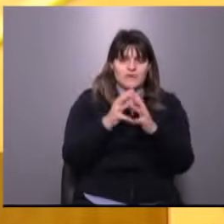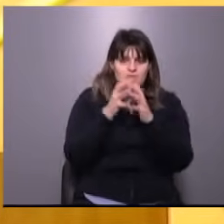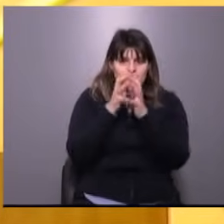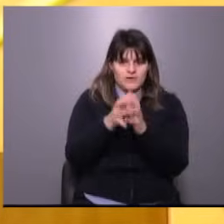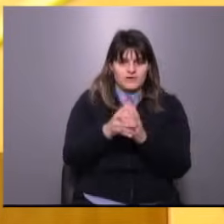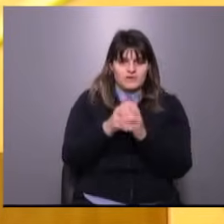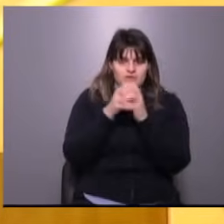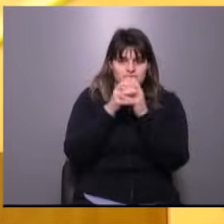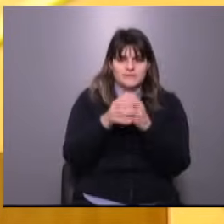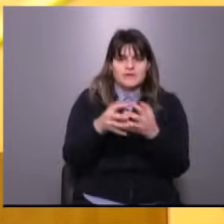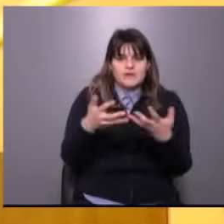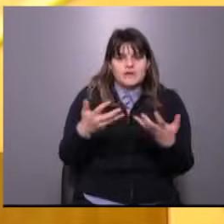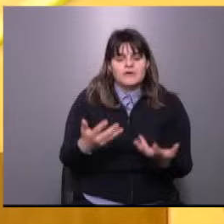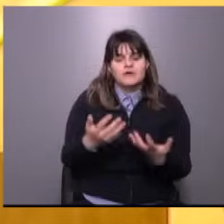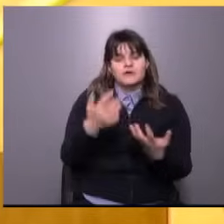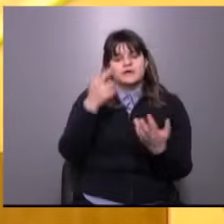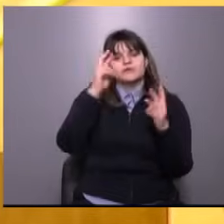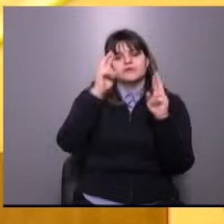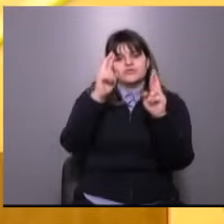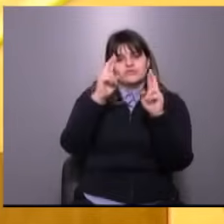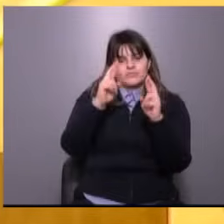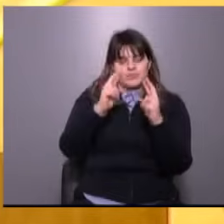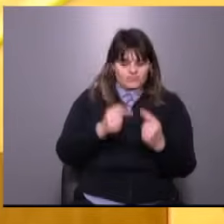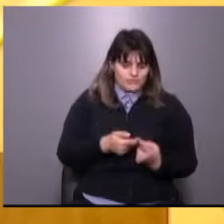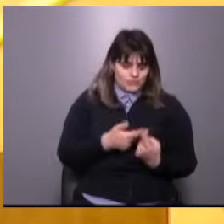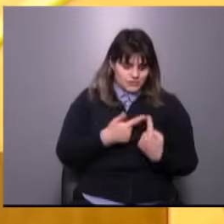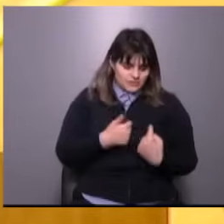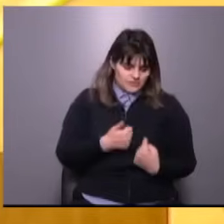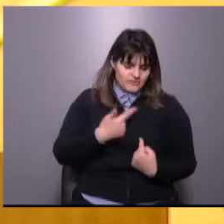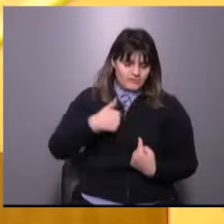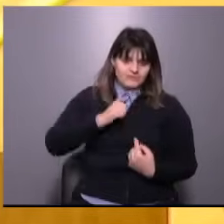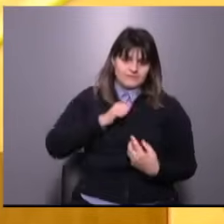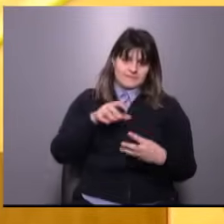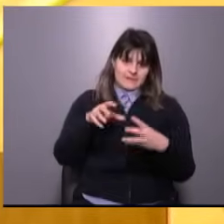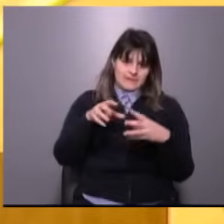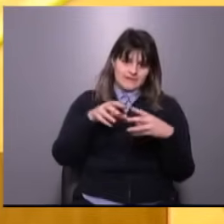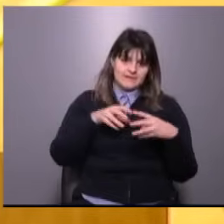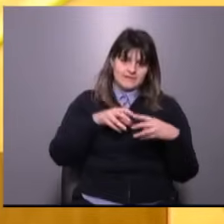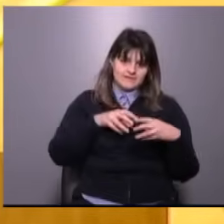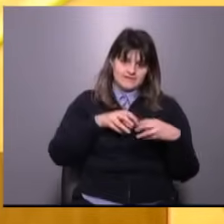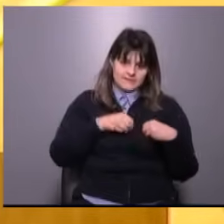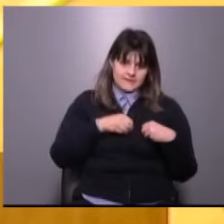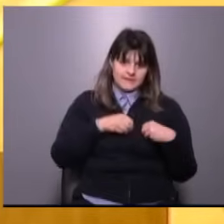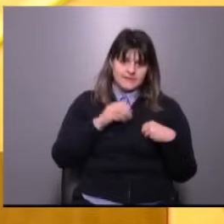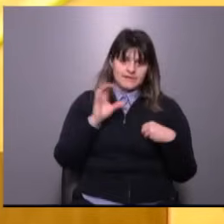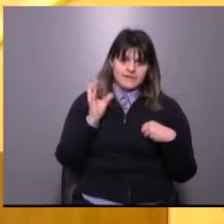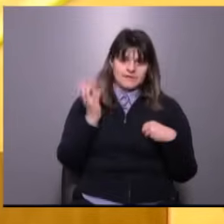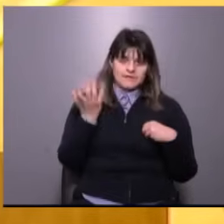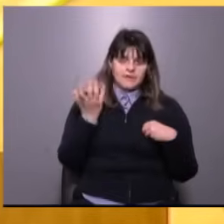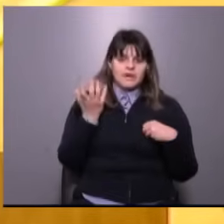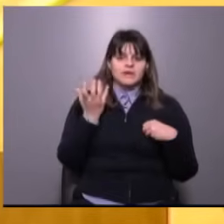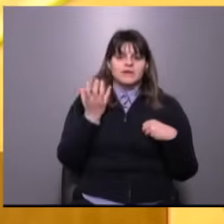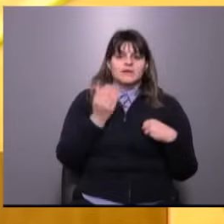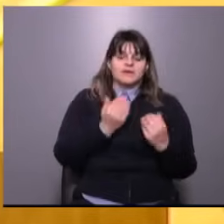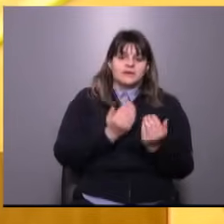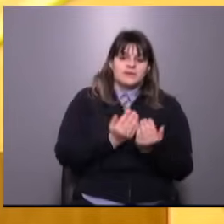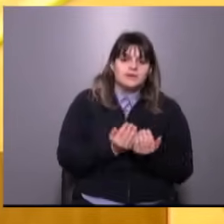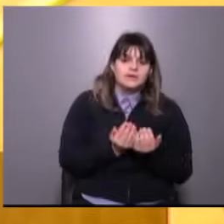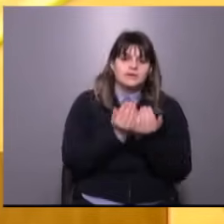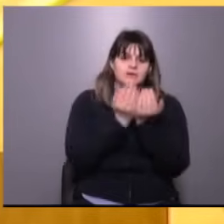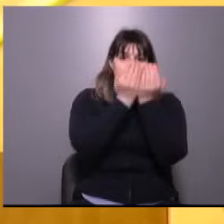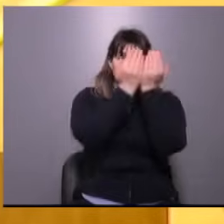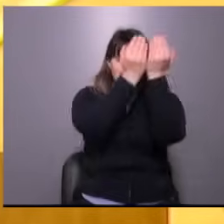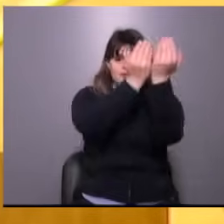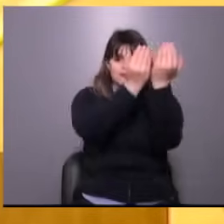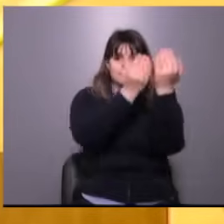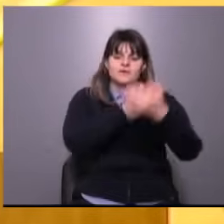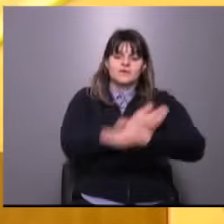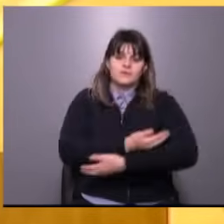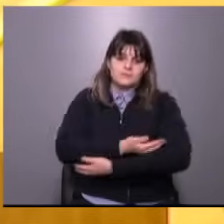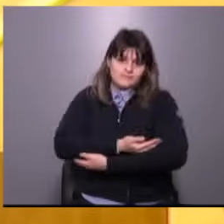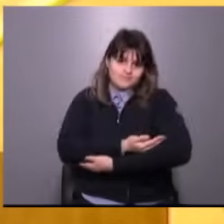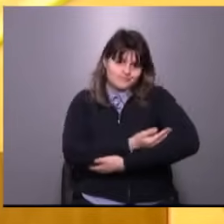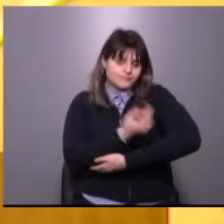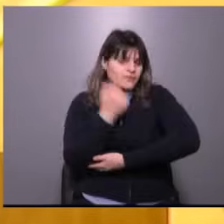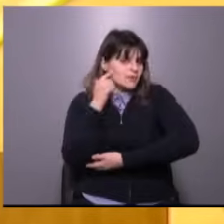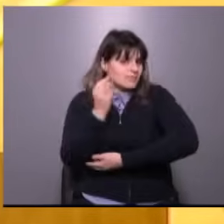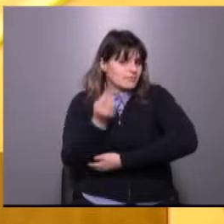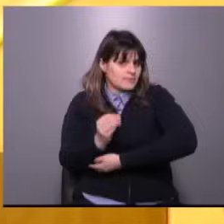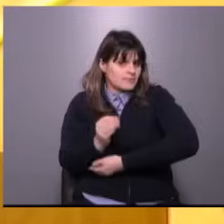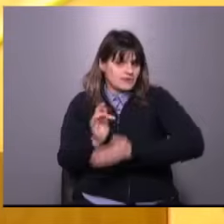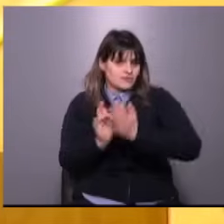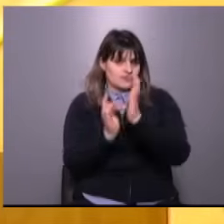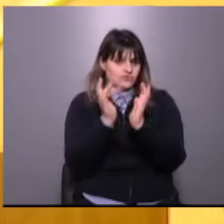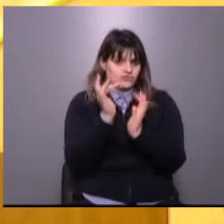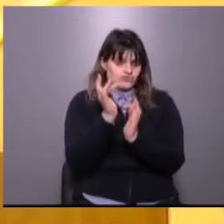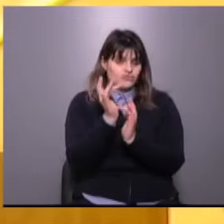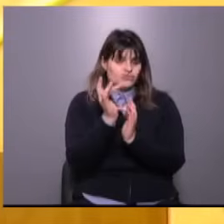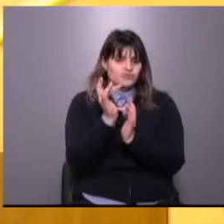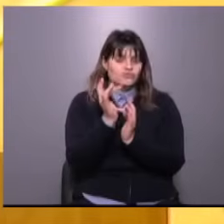de bênção que agora elevamos possa elevar também os nossos corações. E ao levantarmos as imagens